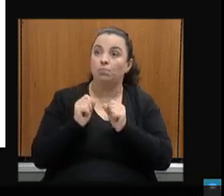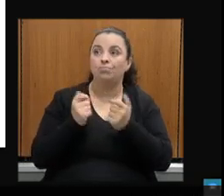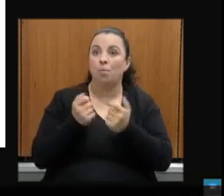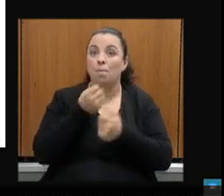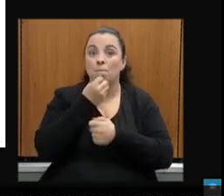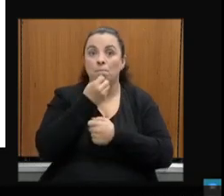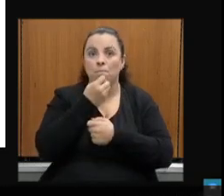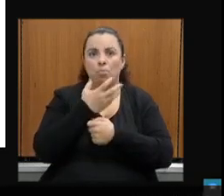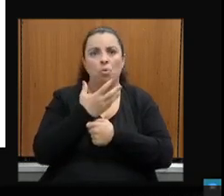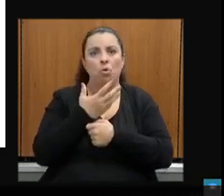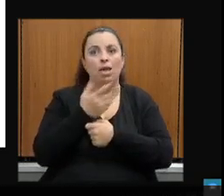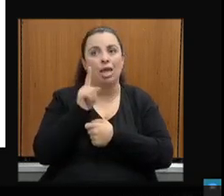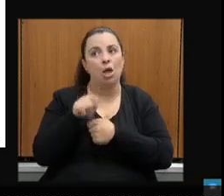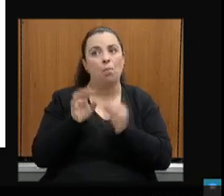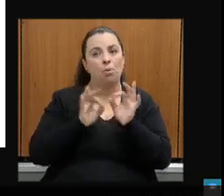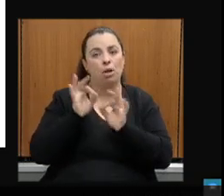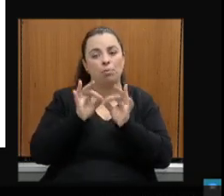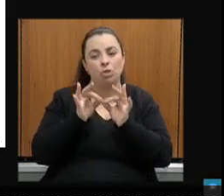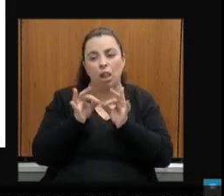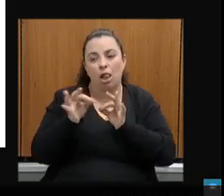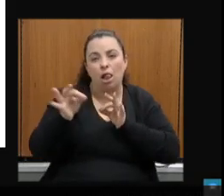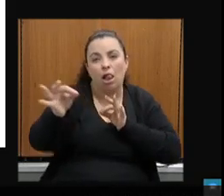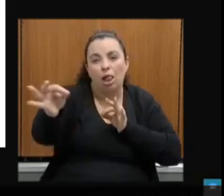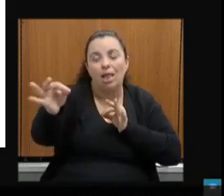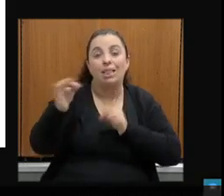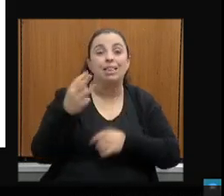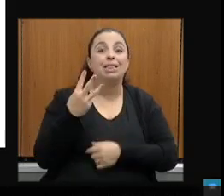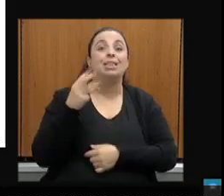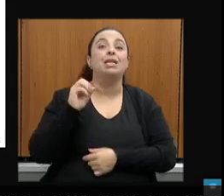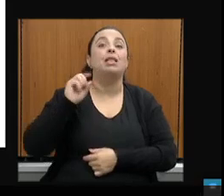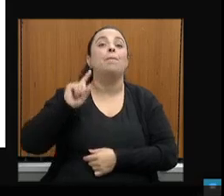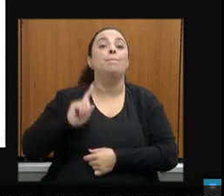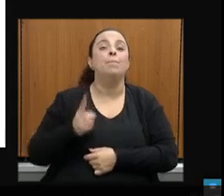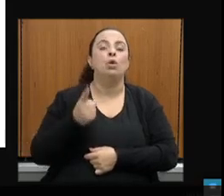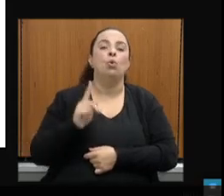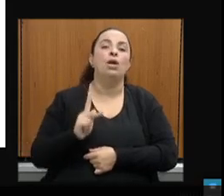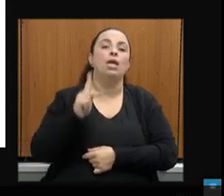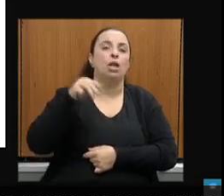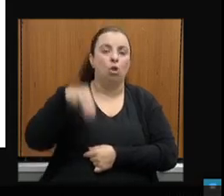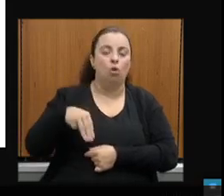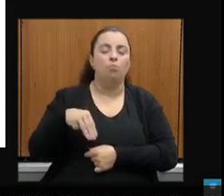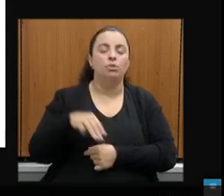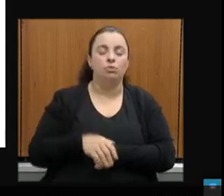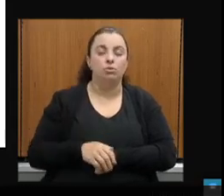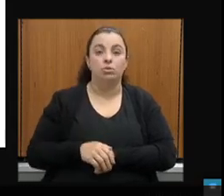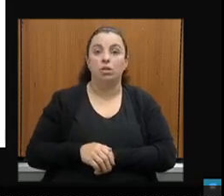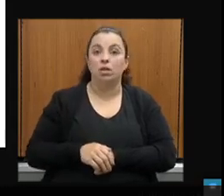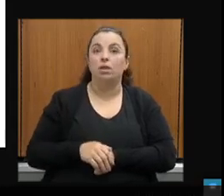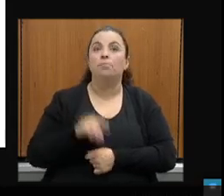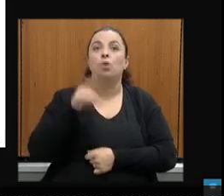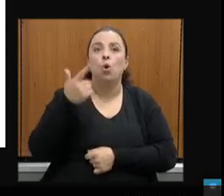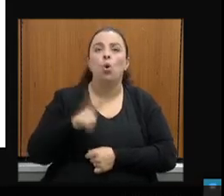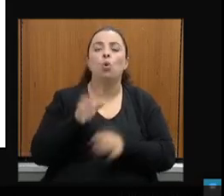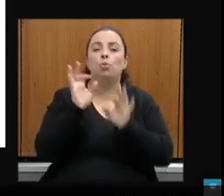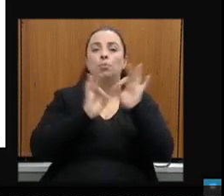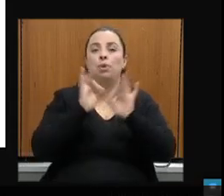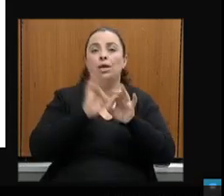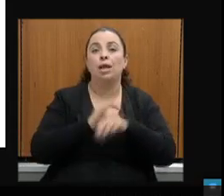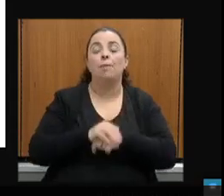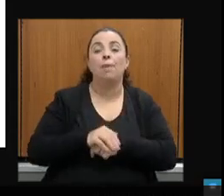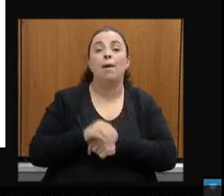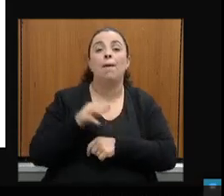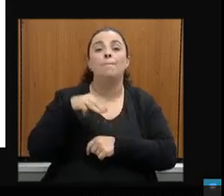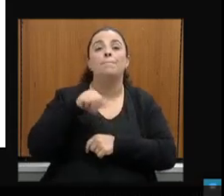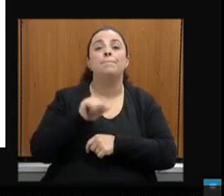conversão de 30.000 km esse uma mina trifásico com mais energia é um programa também esse